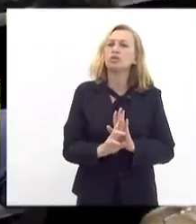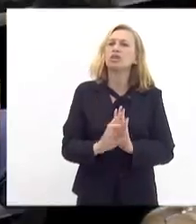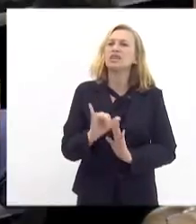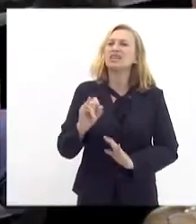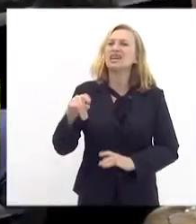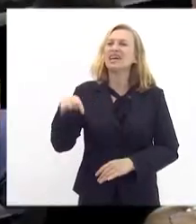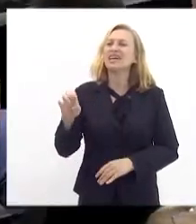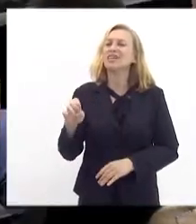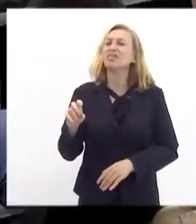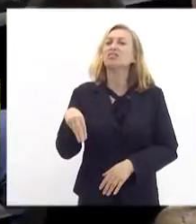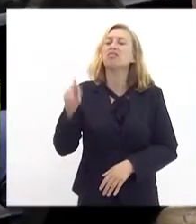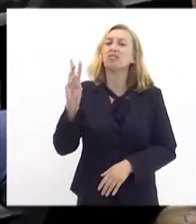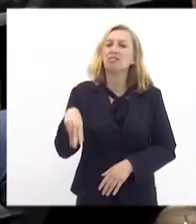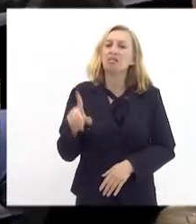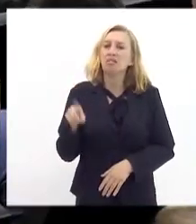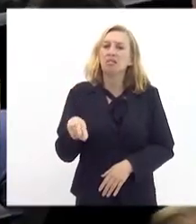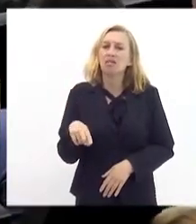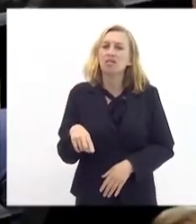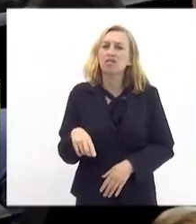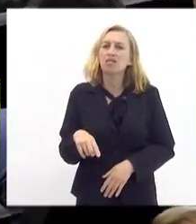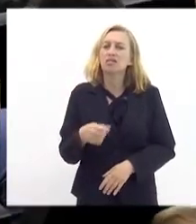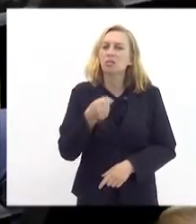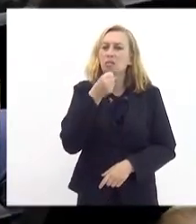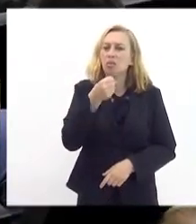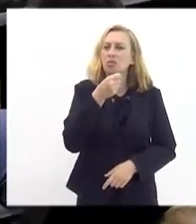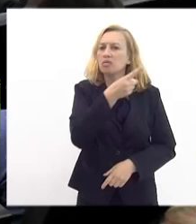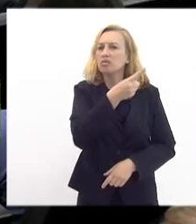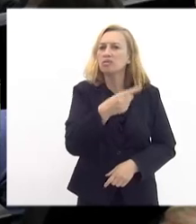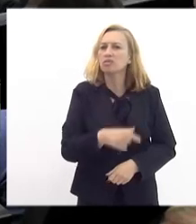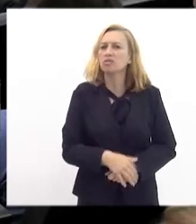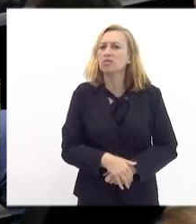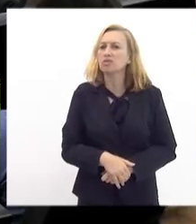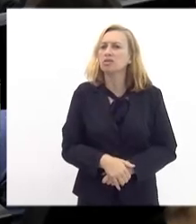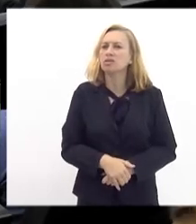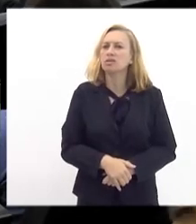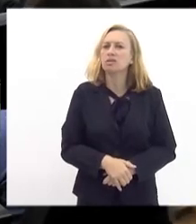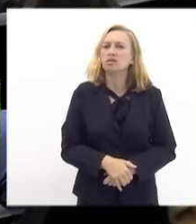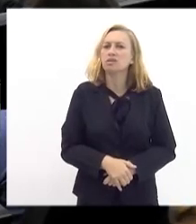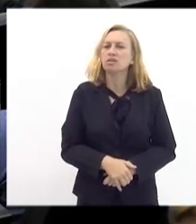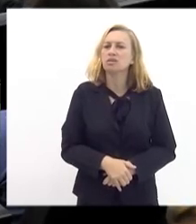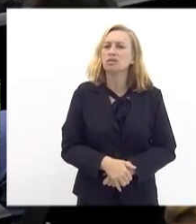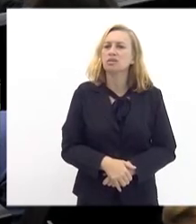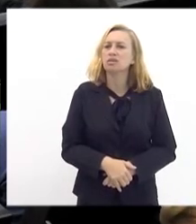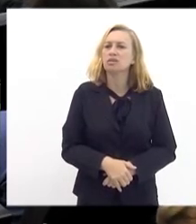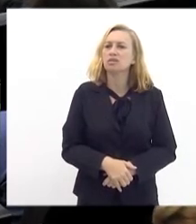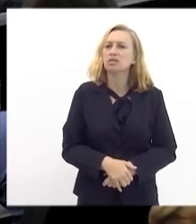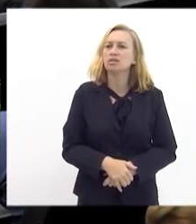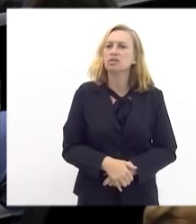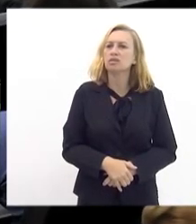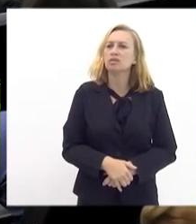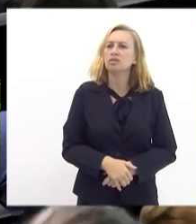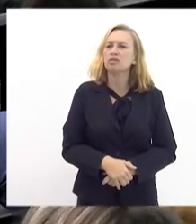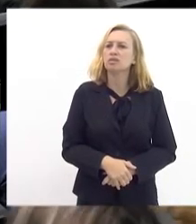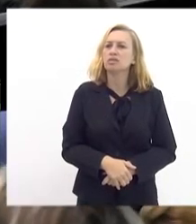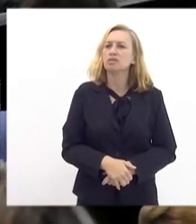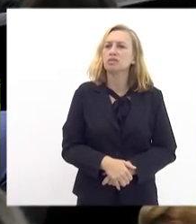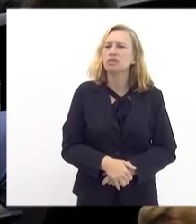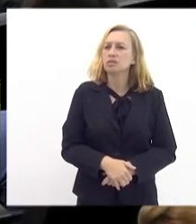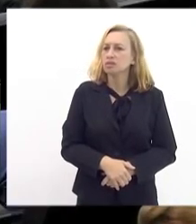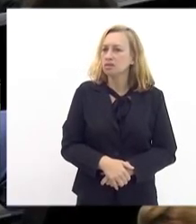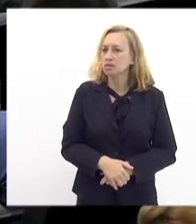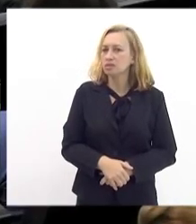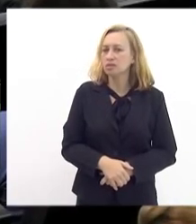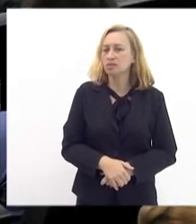Isaac o Isaac dá um microfone pisar que ele por favor você tá me pedido Eduardo é perdido lá